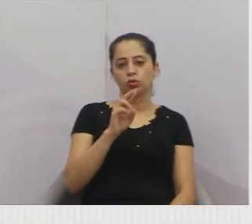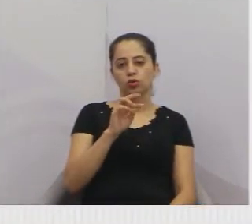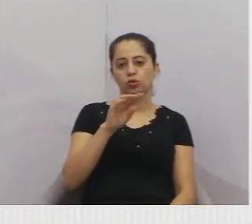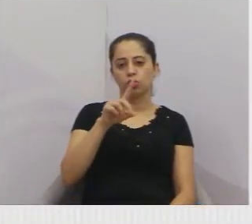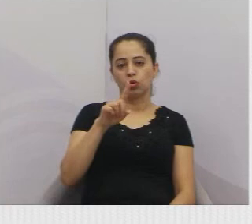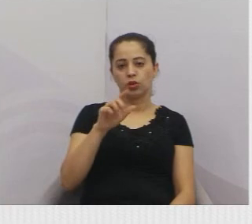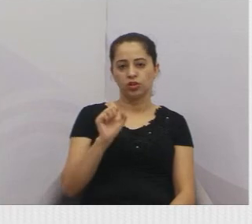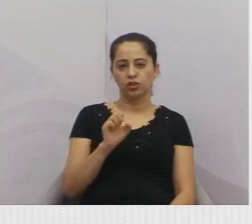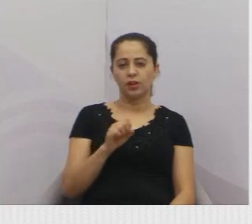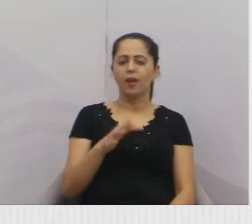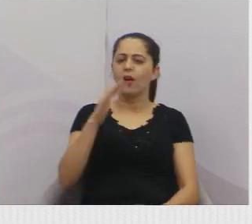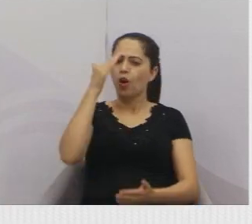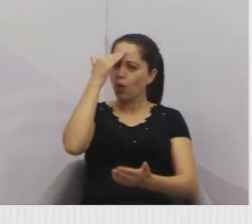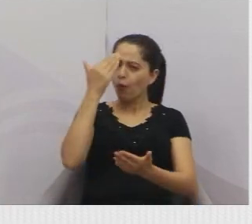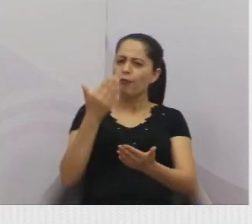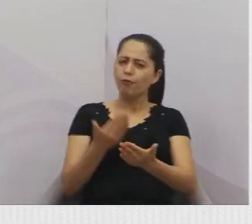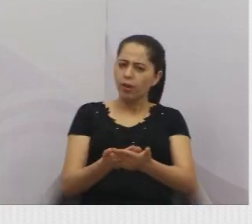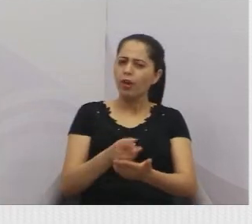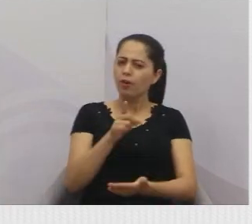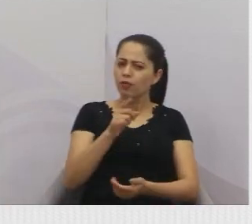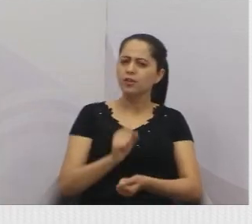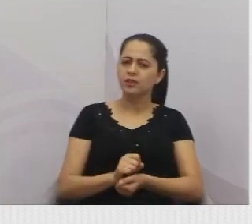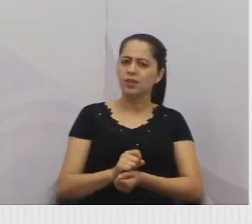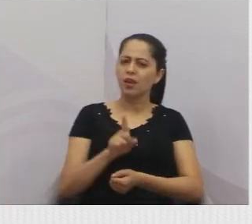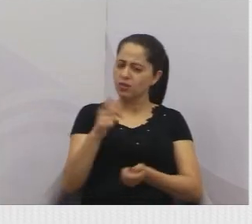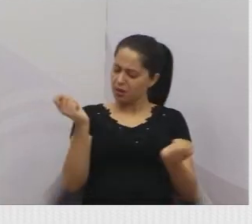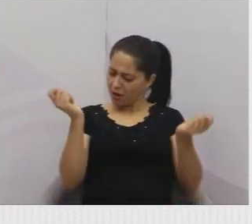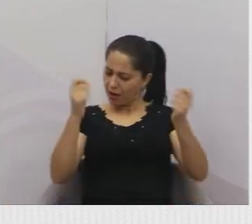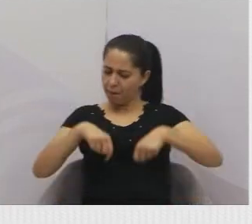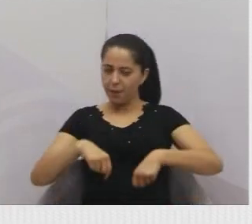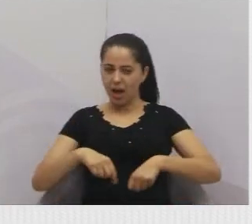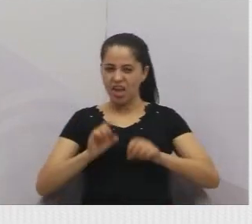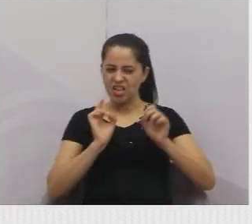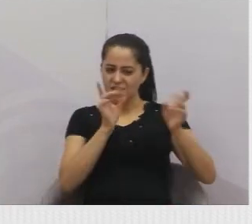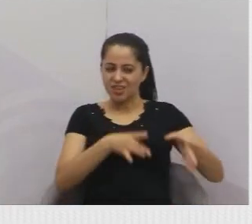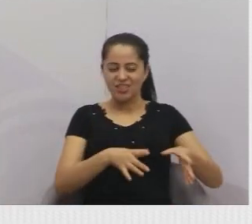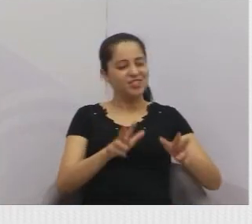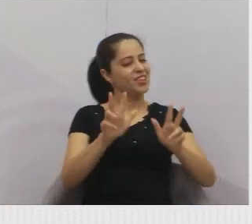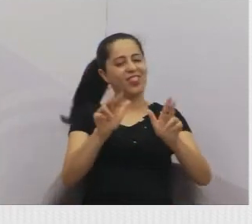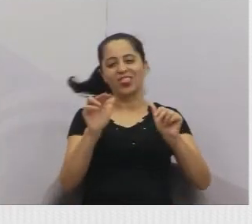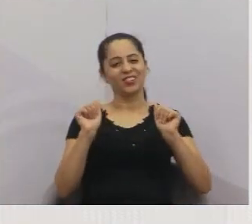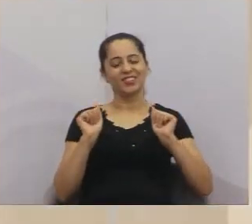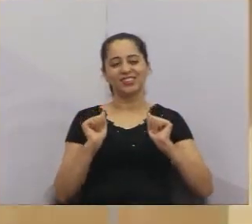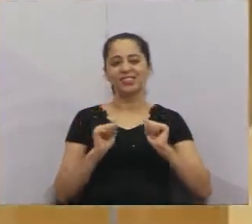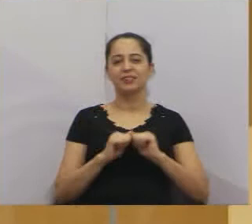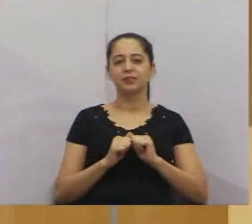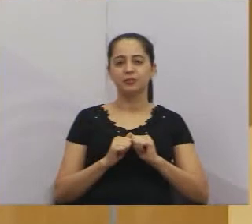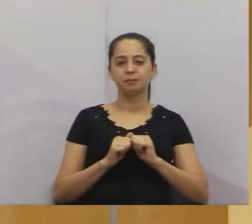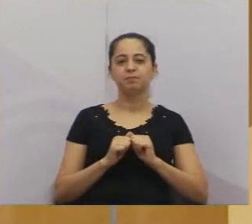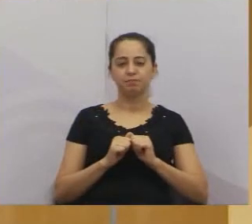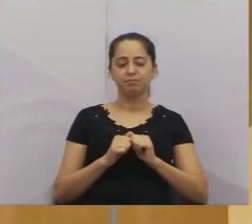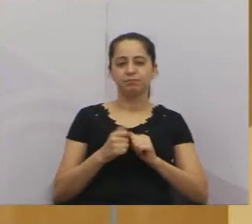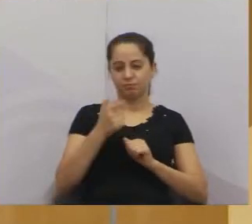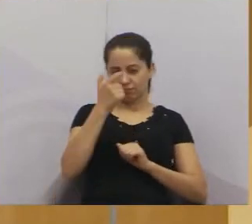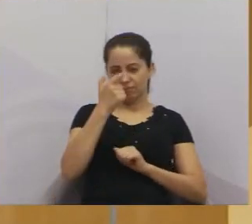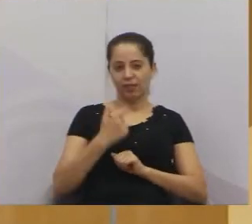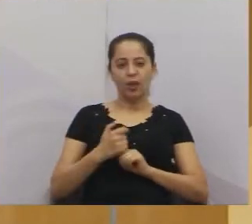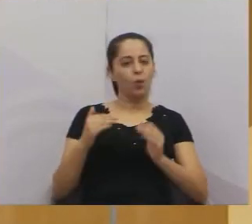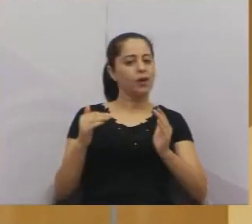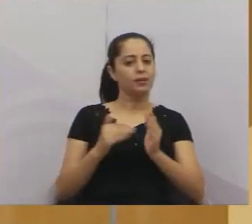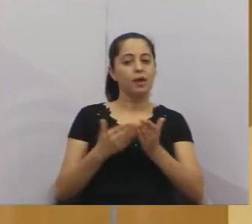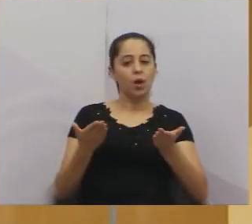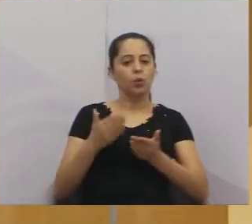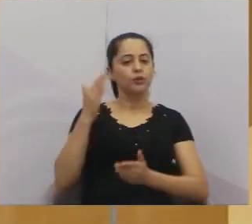falou inclusive para mim: confie em você, no seu potencial e não desista nunca. Isso eu carrego até os dias de